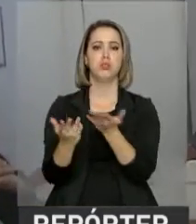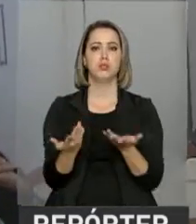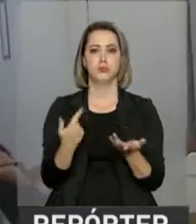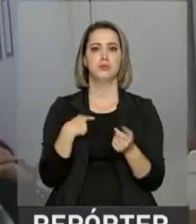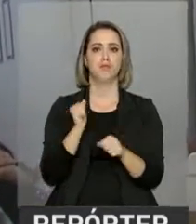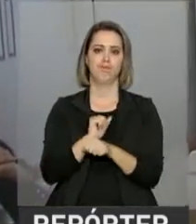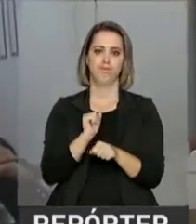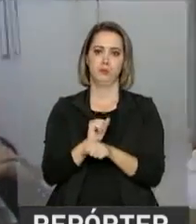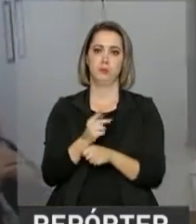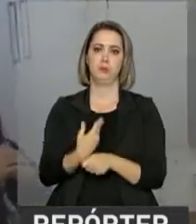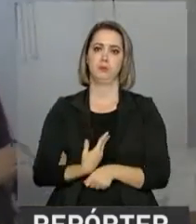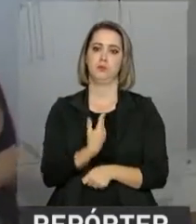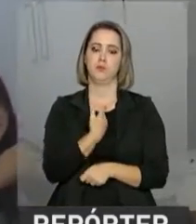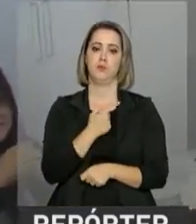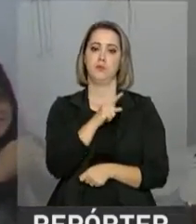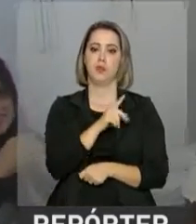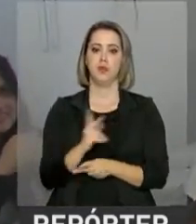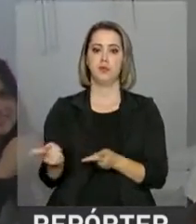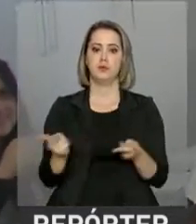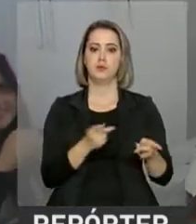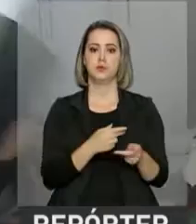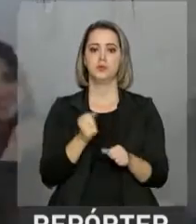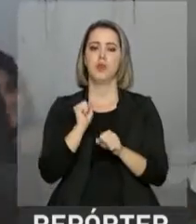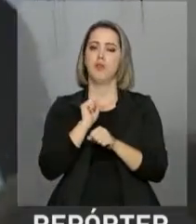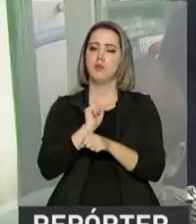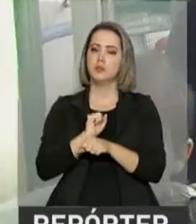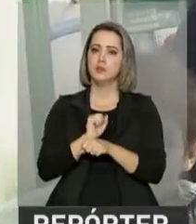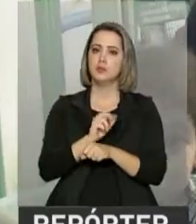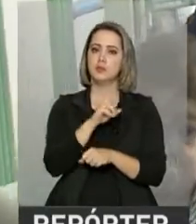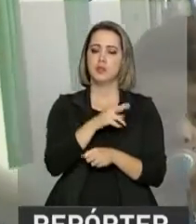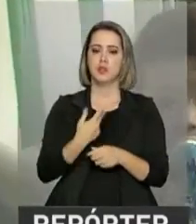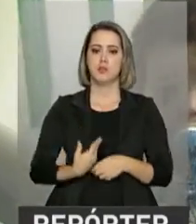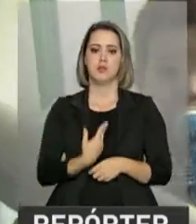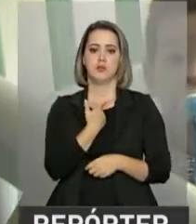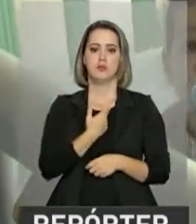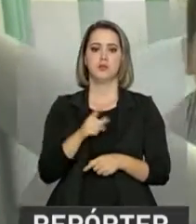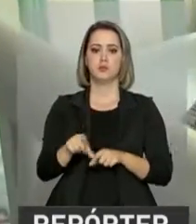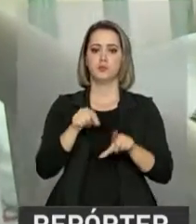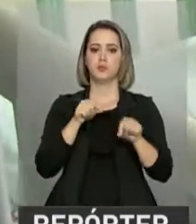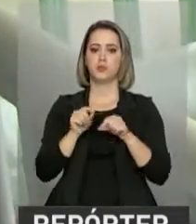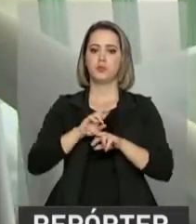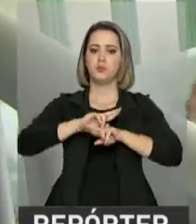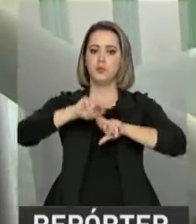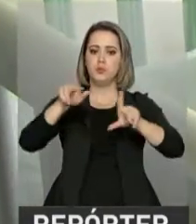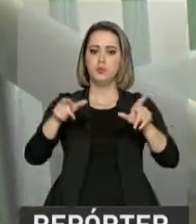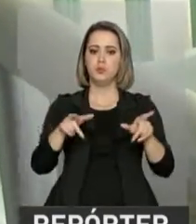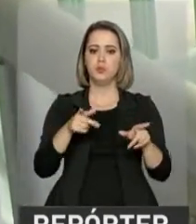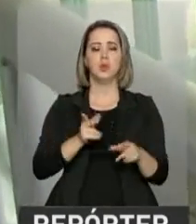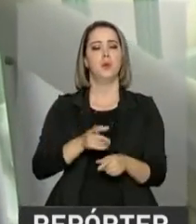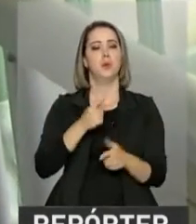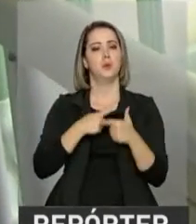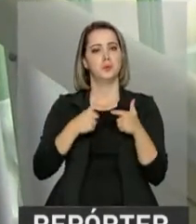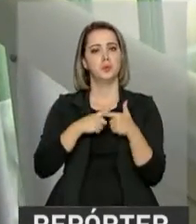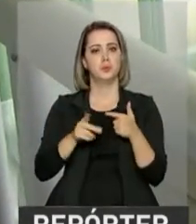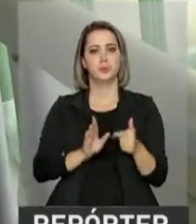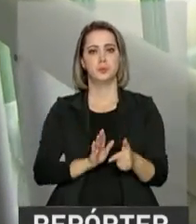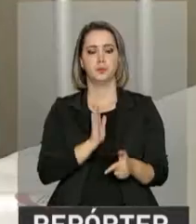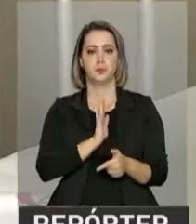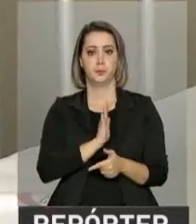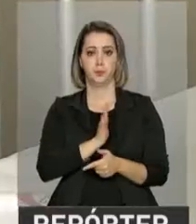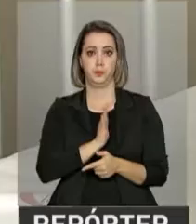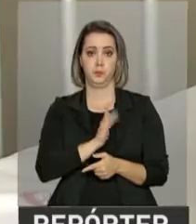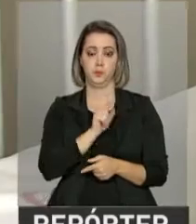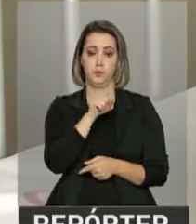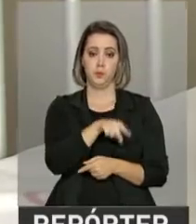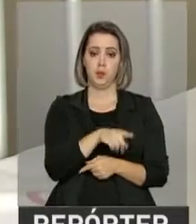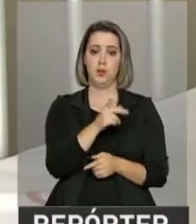visita, a primeira-dama conheceu crianças que esperam por uma cirurgia, indicada para a maioria dos casos de cardiopatias congênitas. É